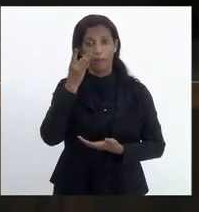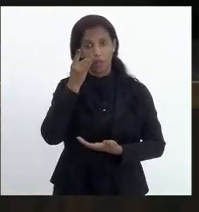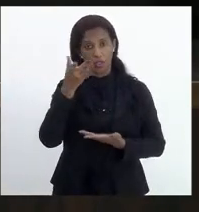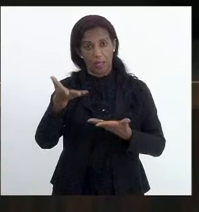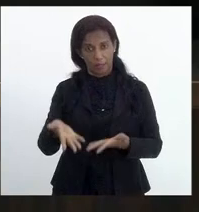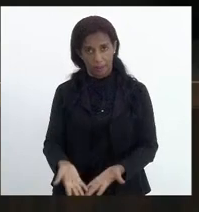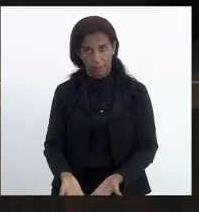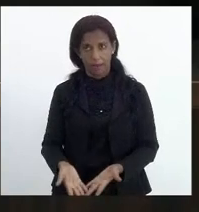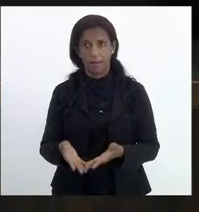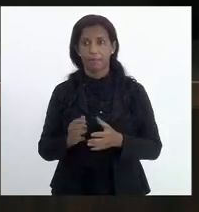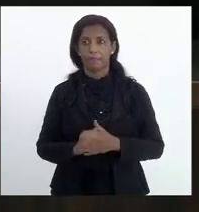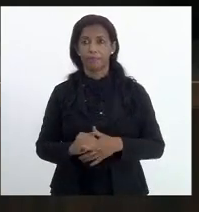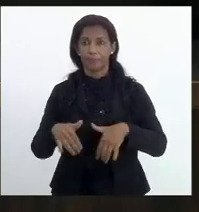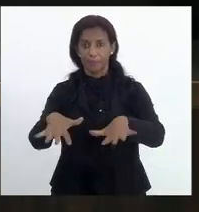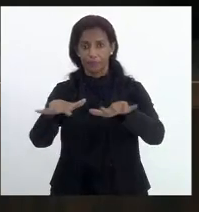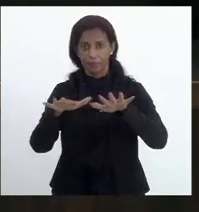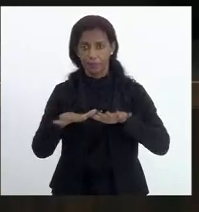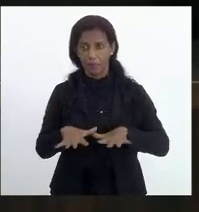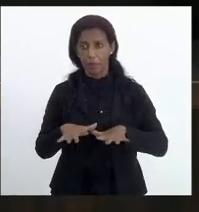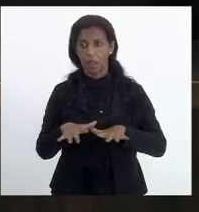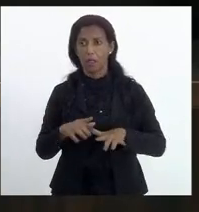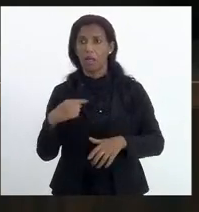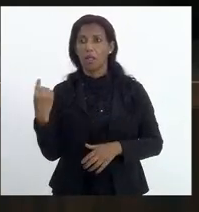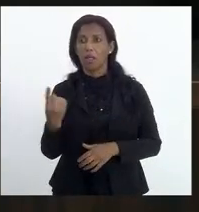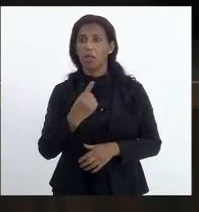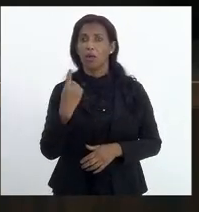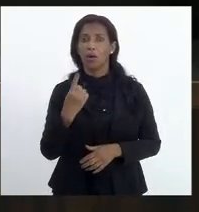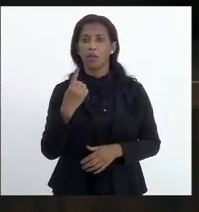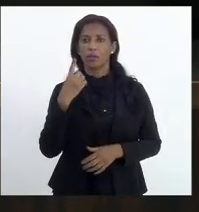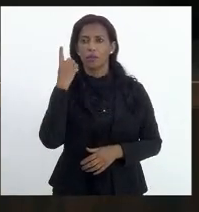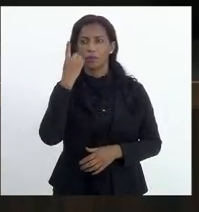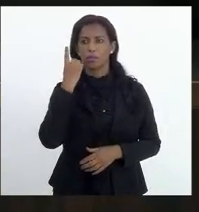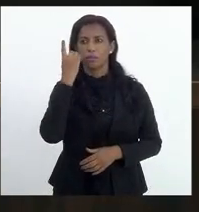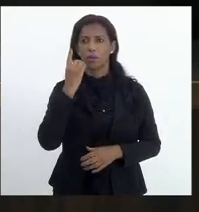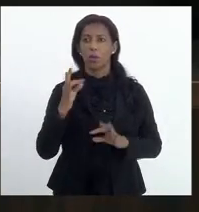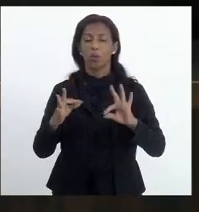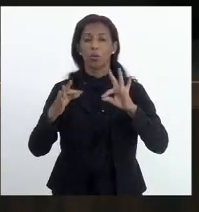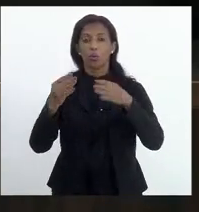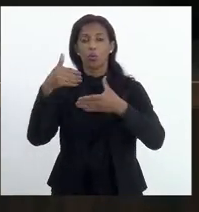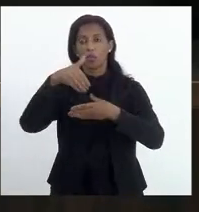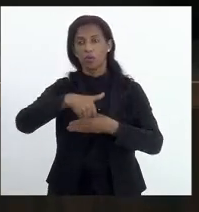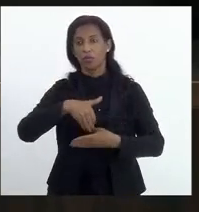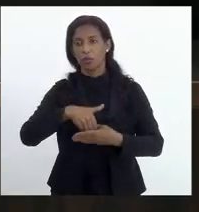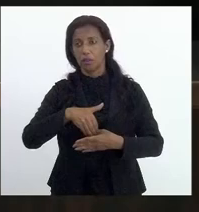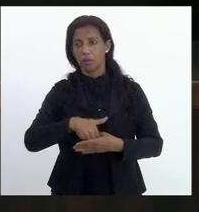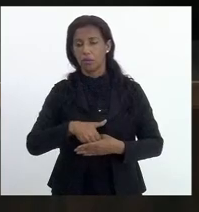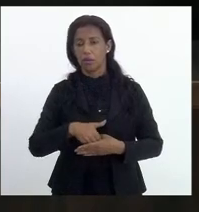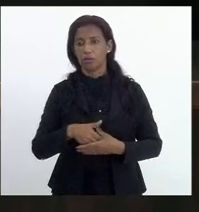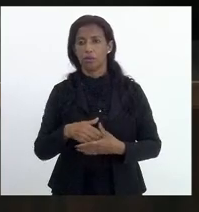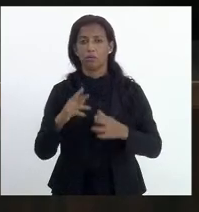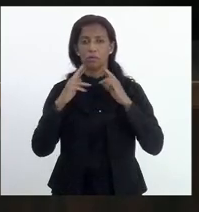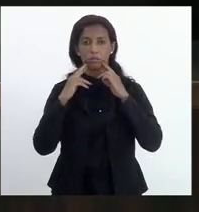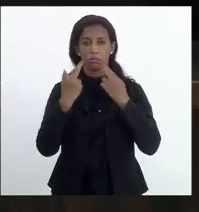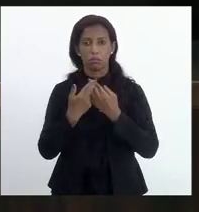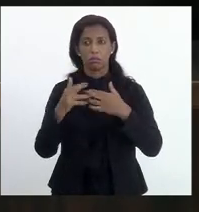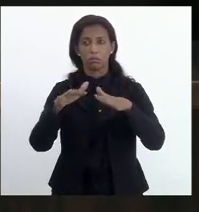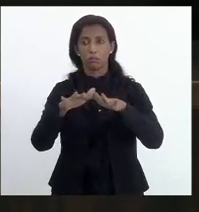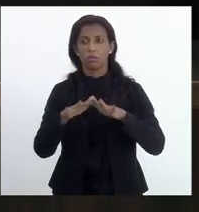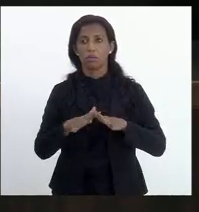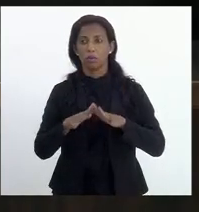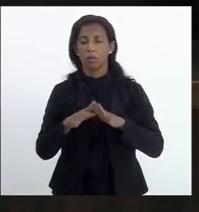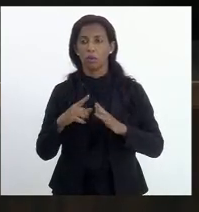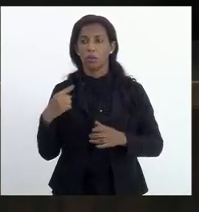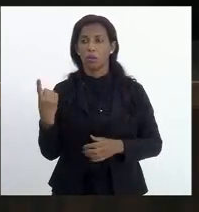plenário, e nós, deputado Luiz, todas as votações, todas as audiências, nós